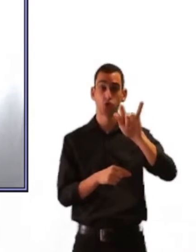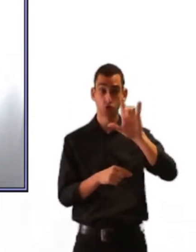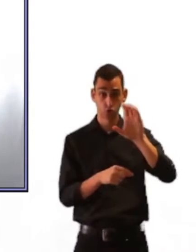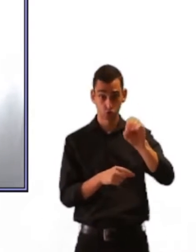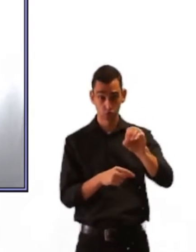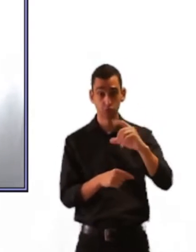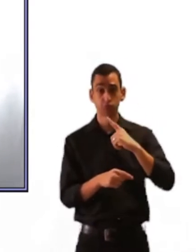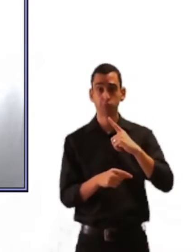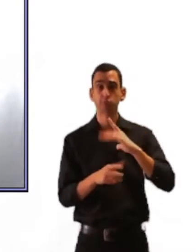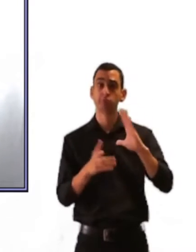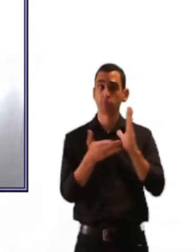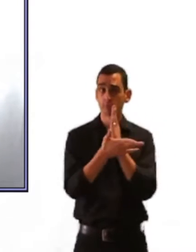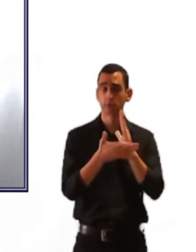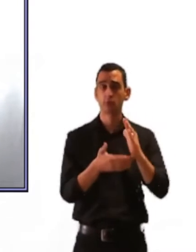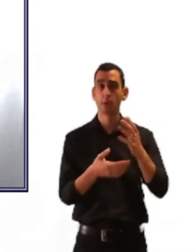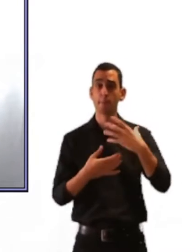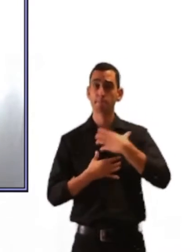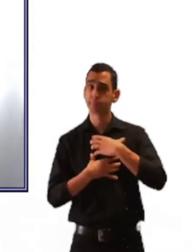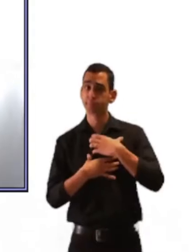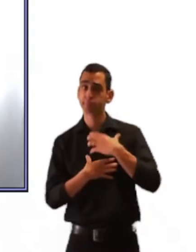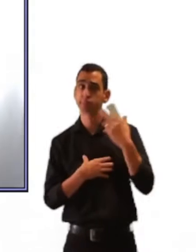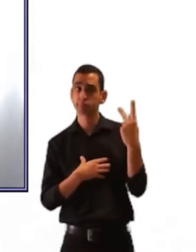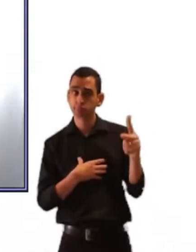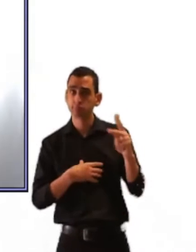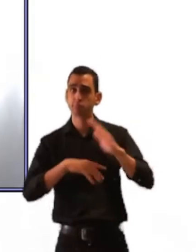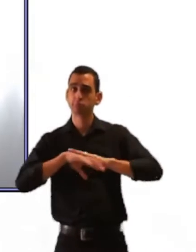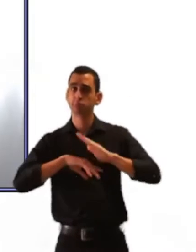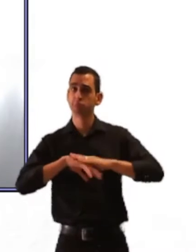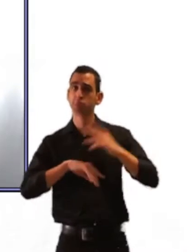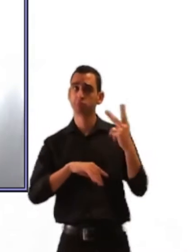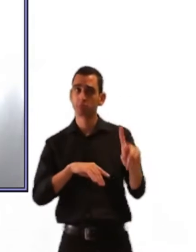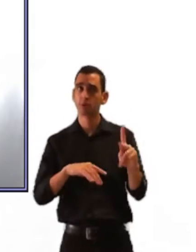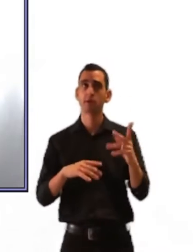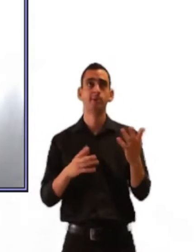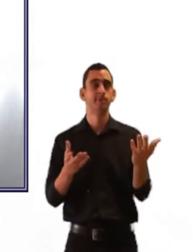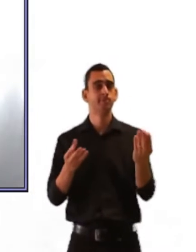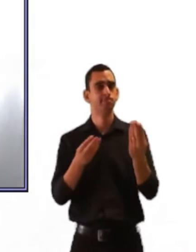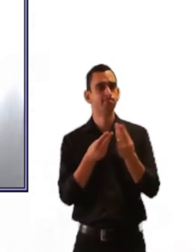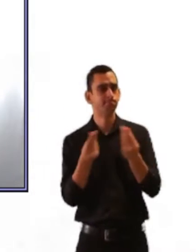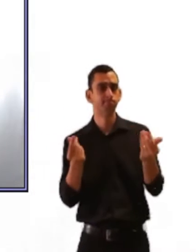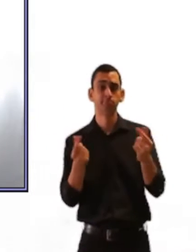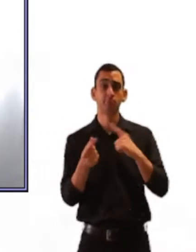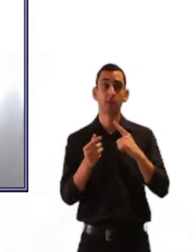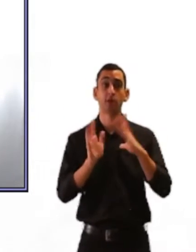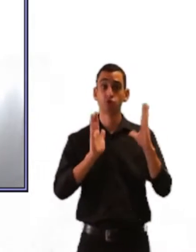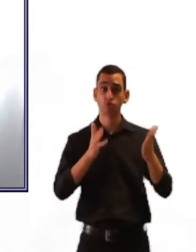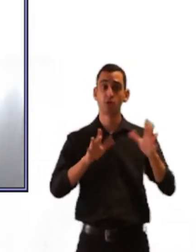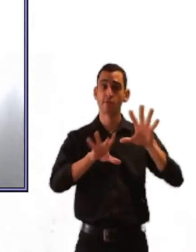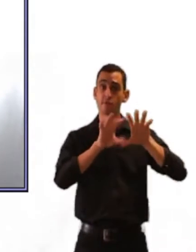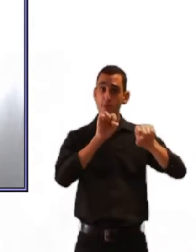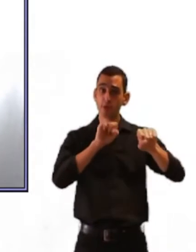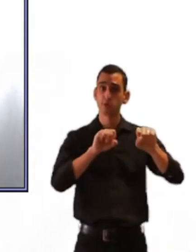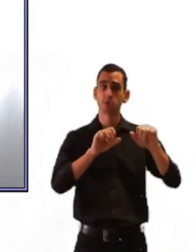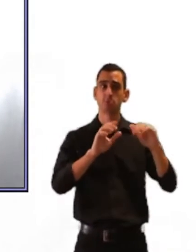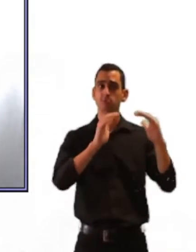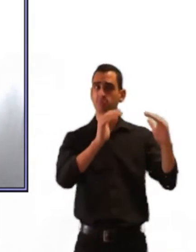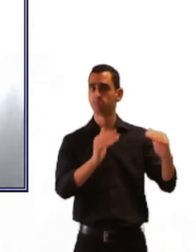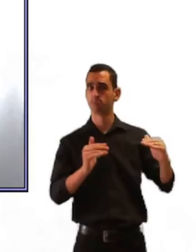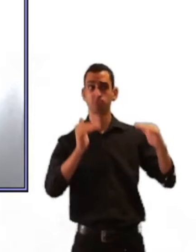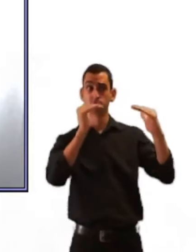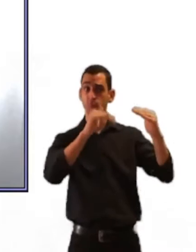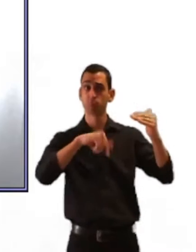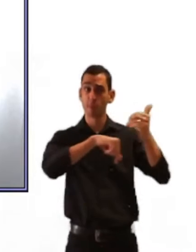tem preconcepções, que o juiz tem ideologias, que o juiz tem um background, que o juiz tem uma